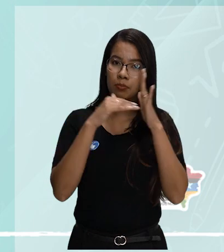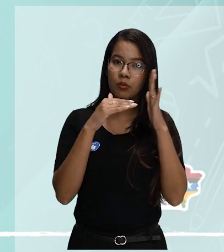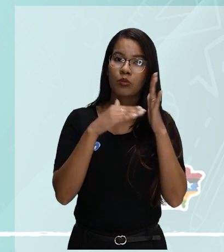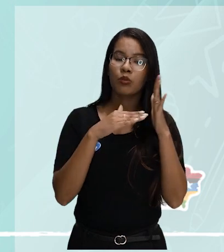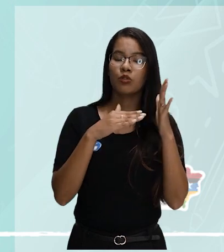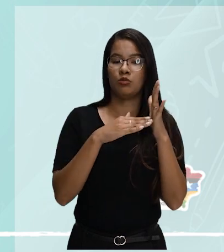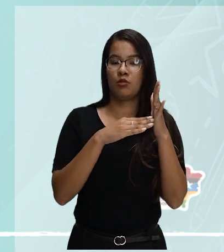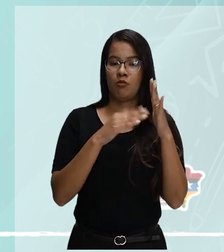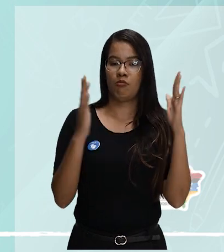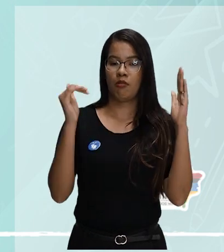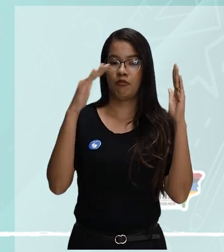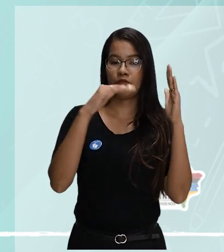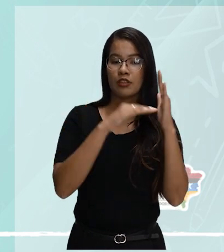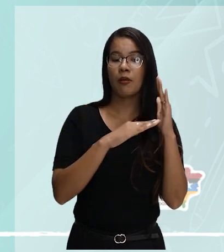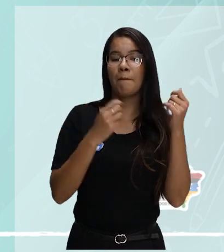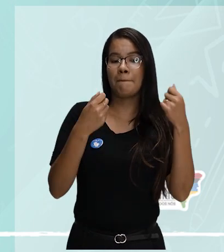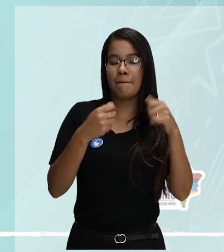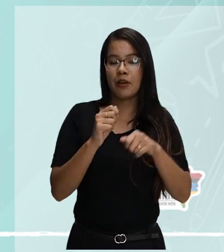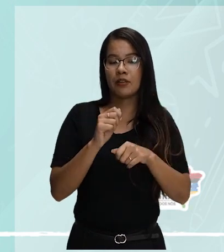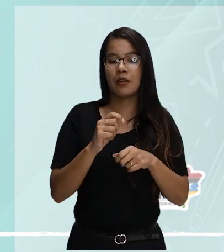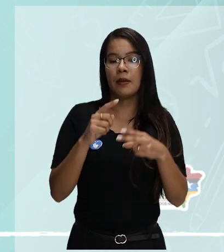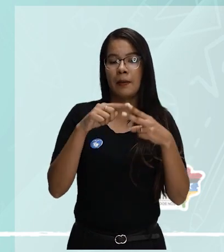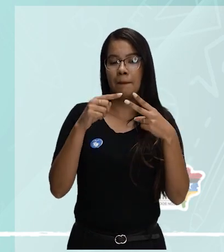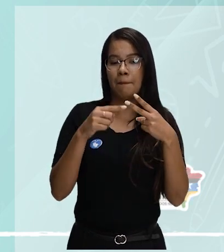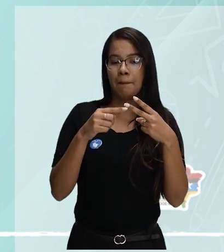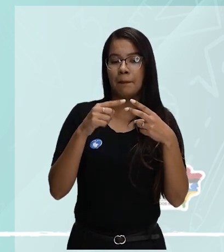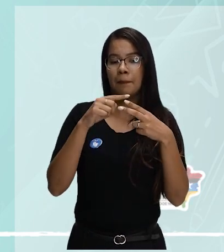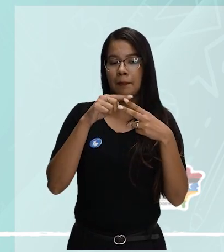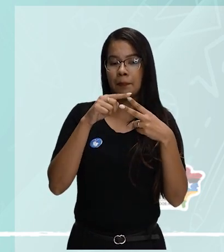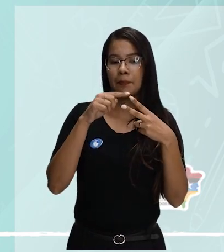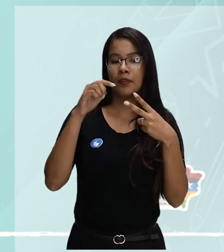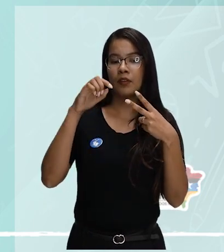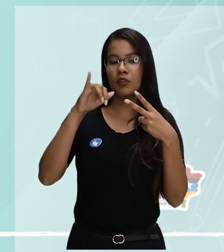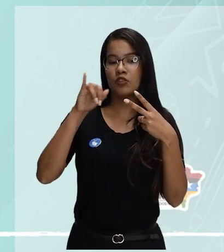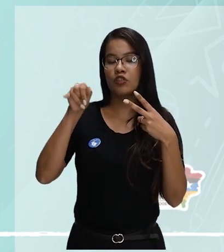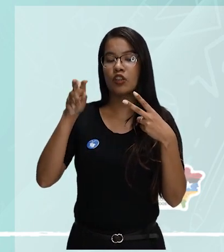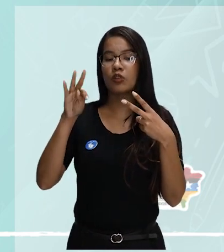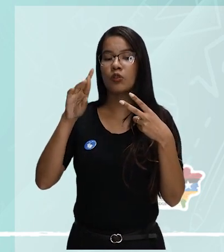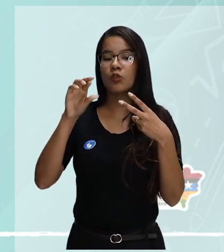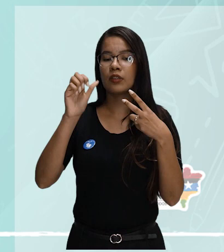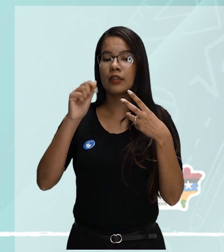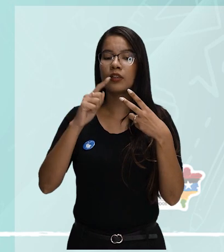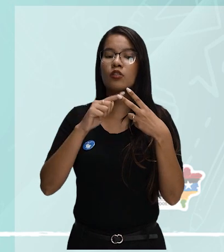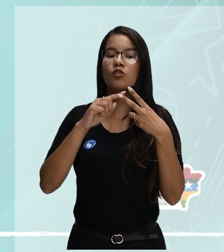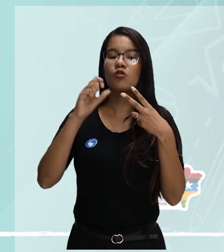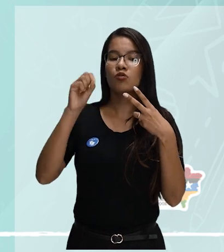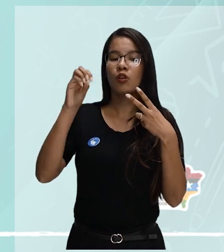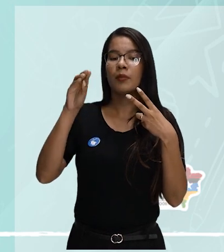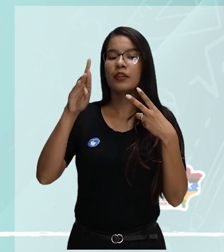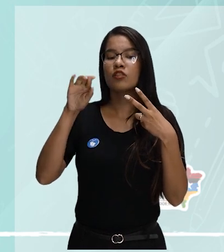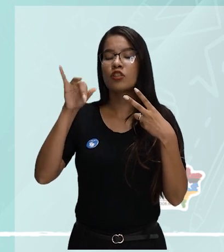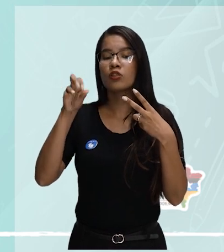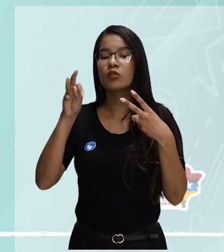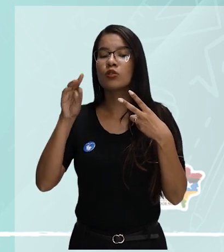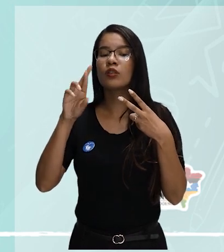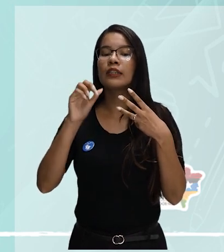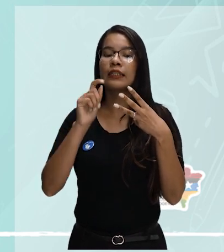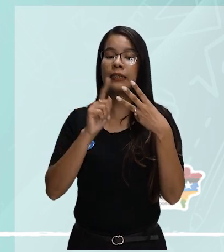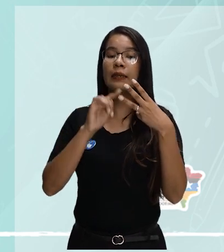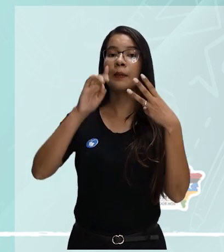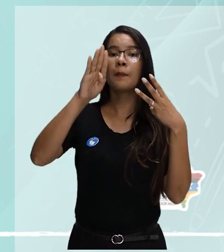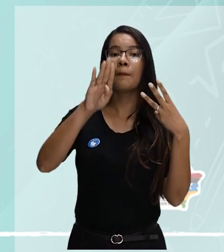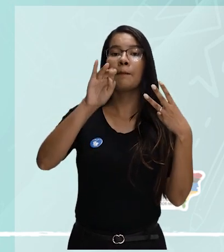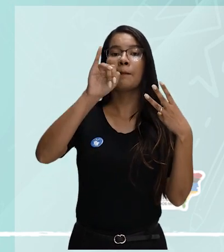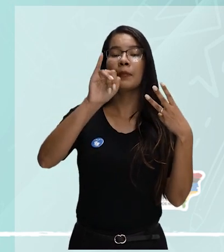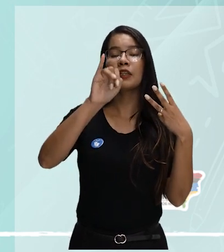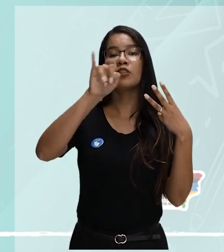uma função ela pode ser bijetora. Quando uma função ela é bijetora, para ser bijetora, ele tem